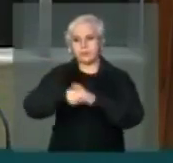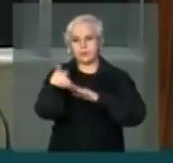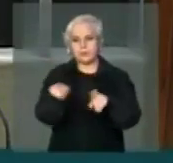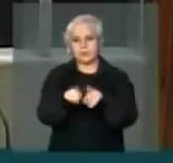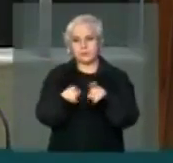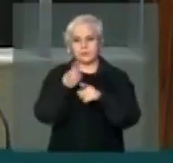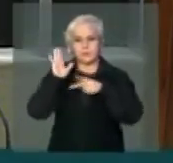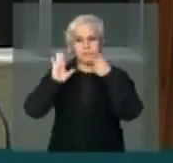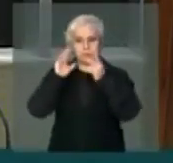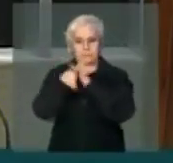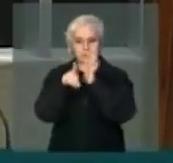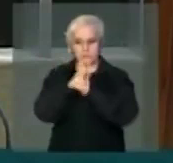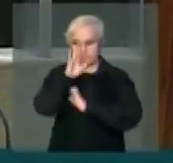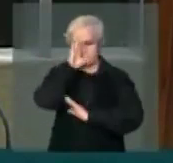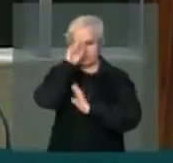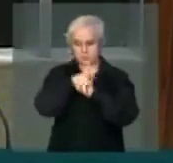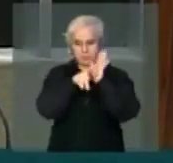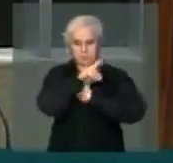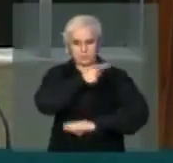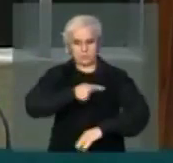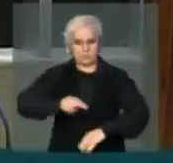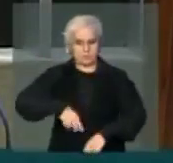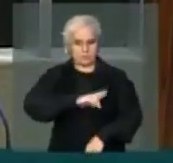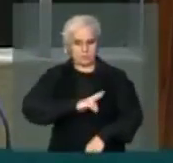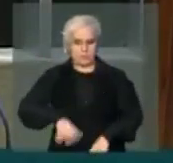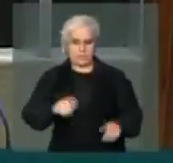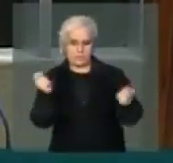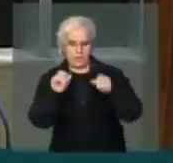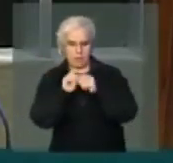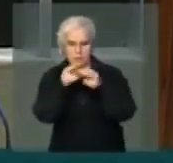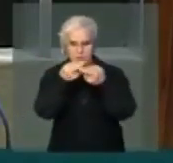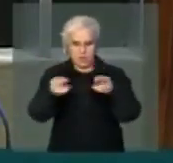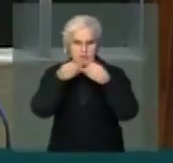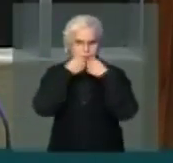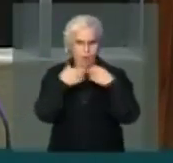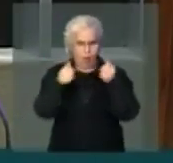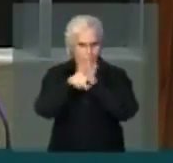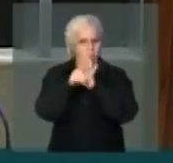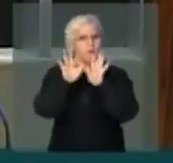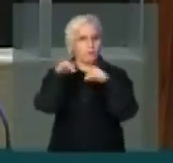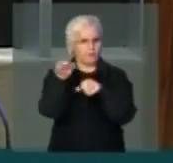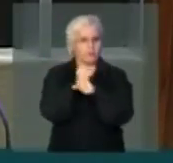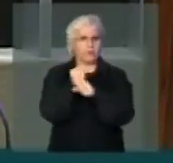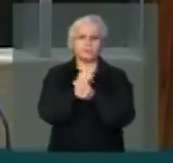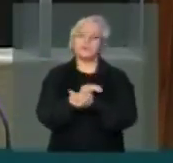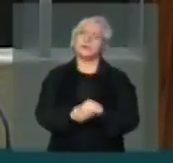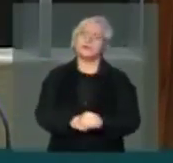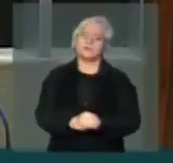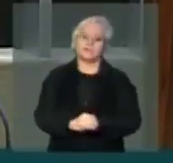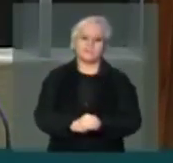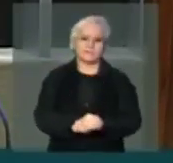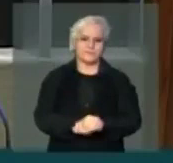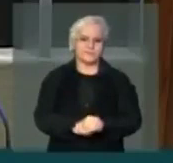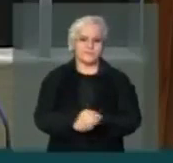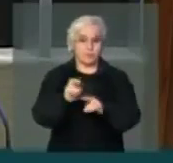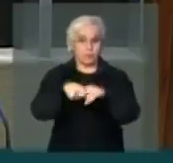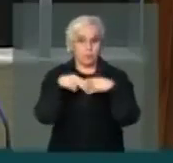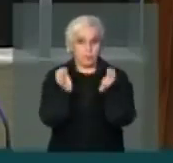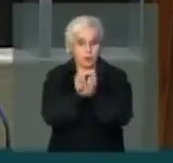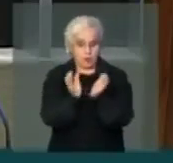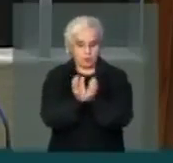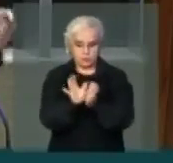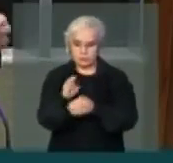candidatos principais à presidência da República, dá para fazer um bom churrasco de fim de ano, cerveja e bife, porque a